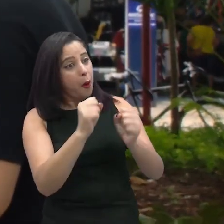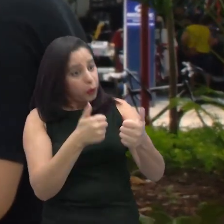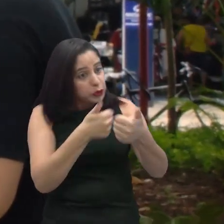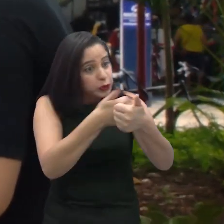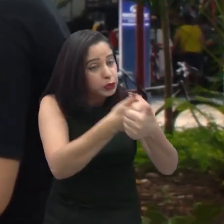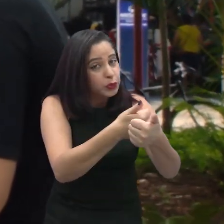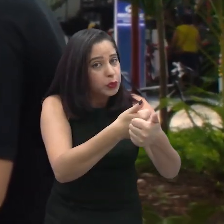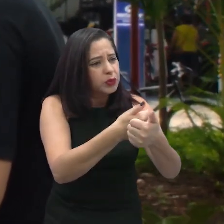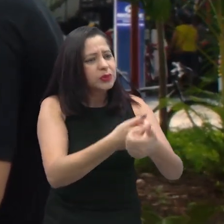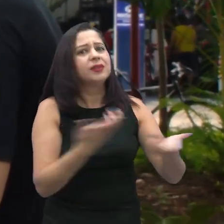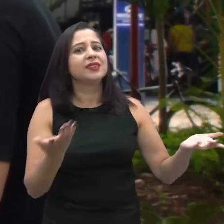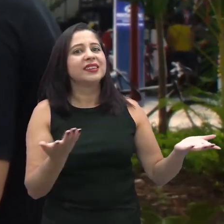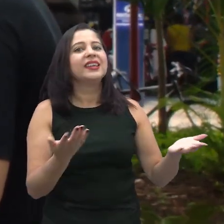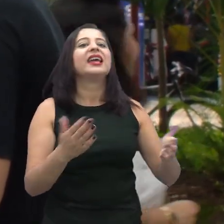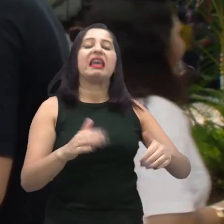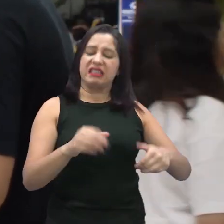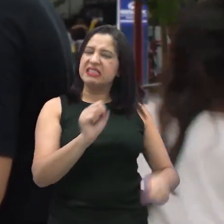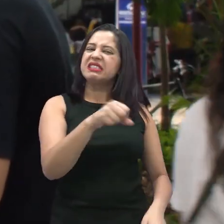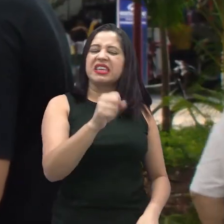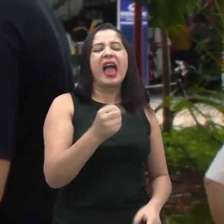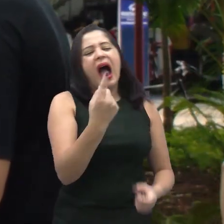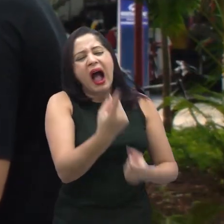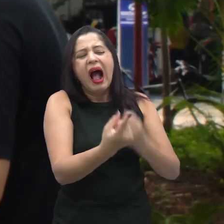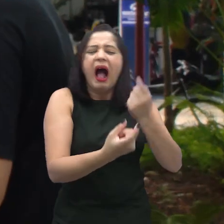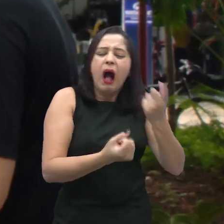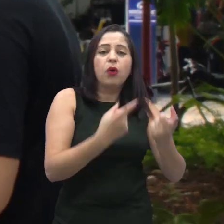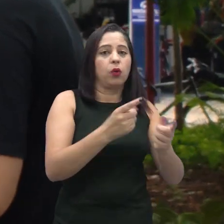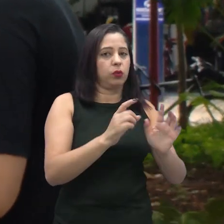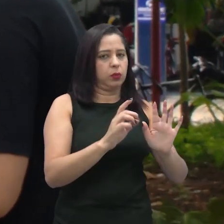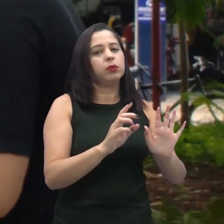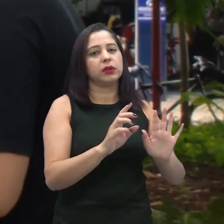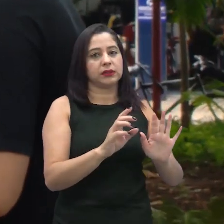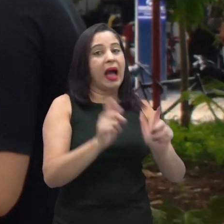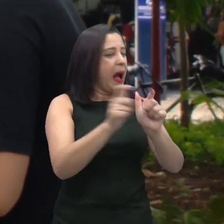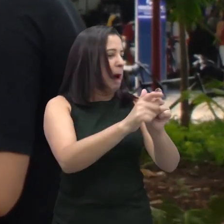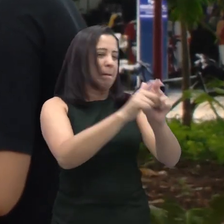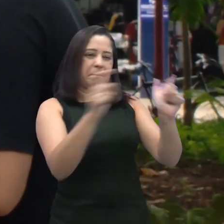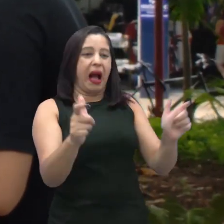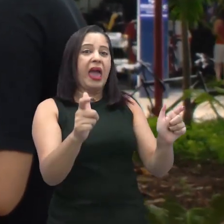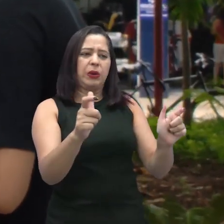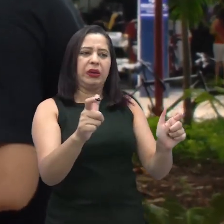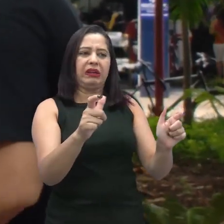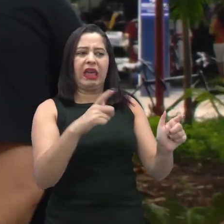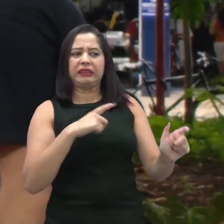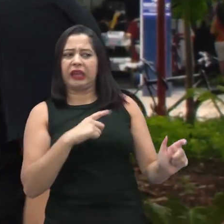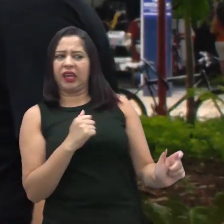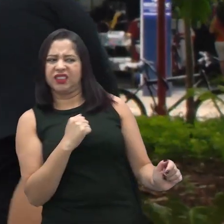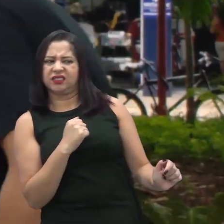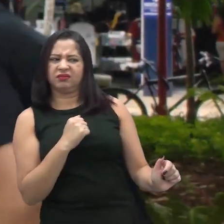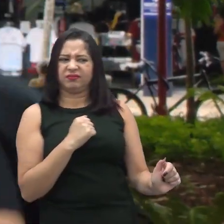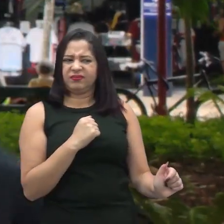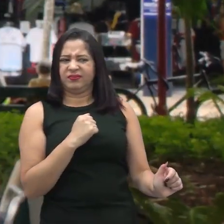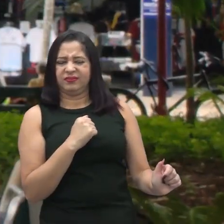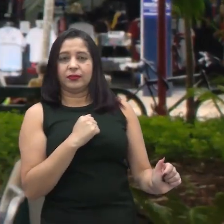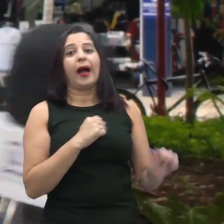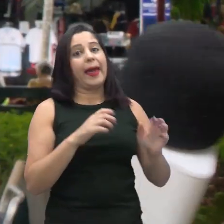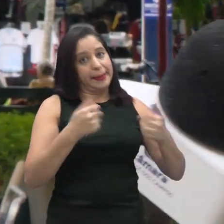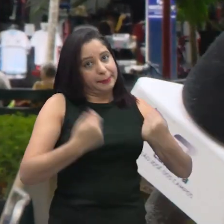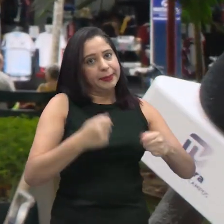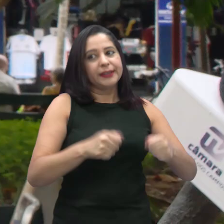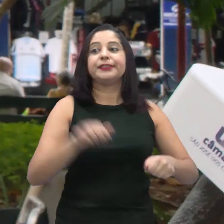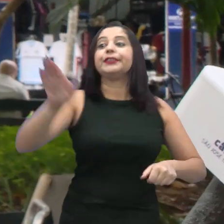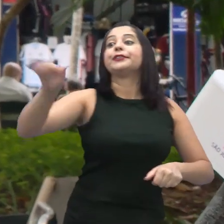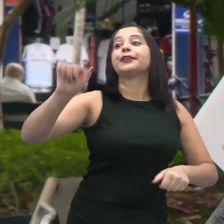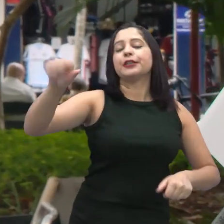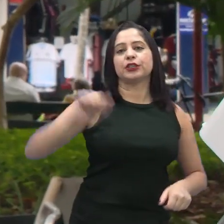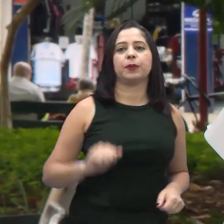participar, por que a gente está aqui. Então tem sim, não é todo mundo. A maioria das pessoas realmente tem um certo receio ainda, então a gente tem que buscá-las. Ao todo